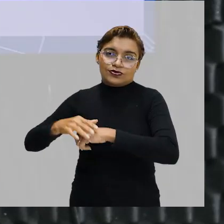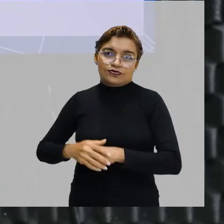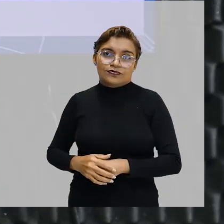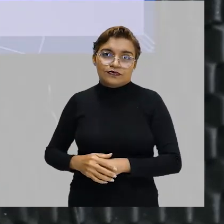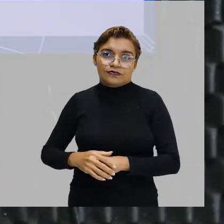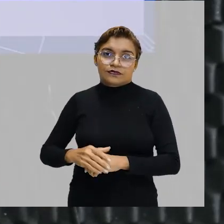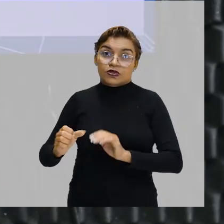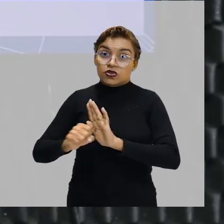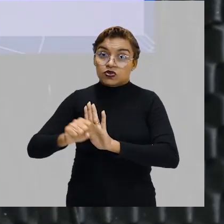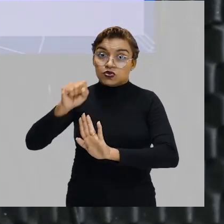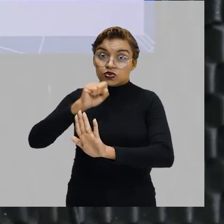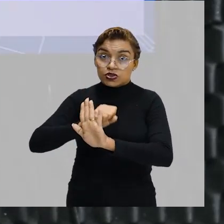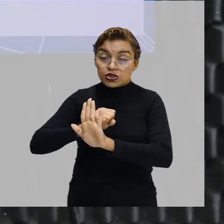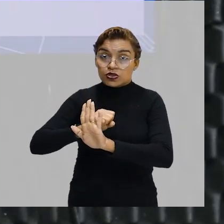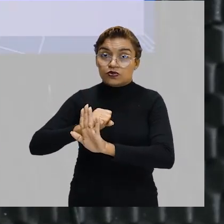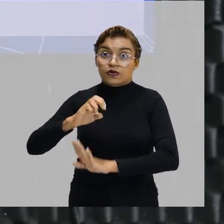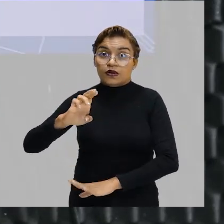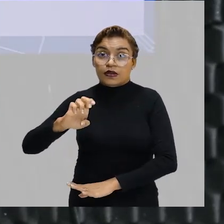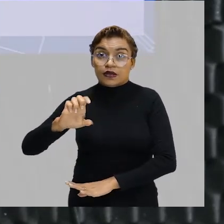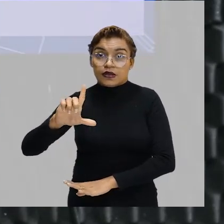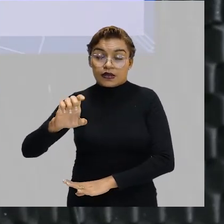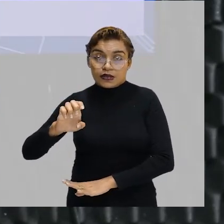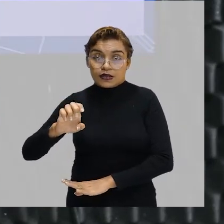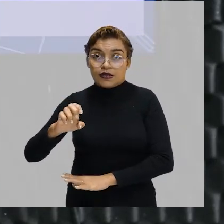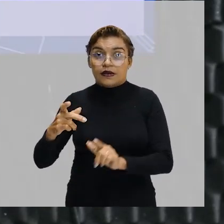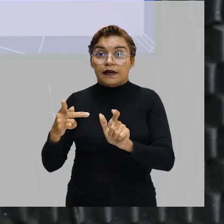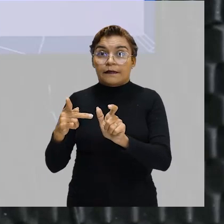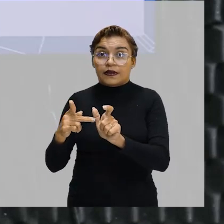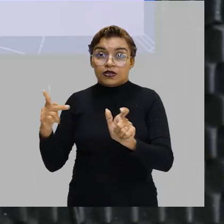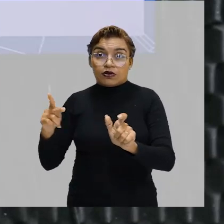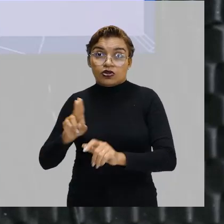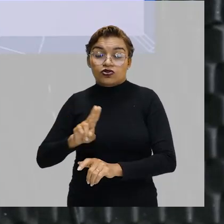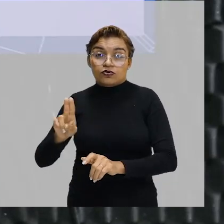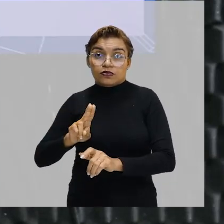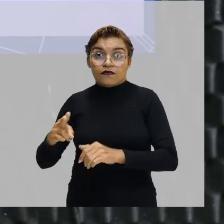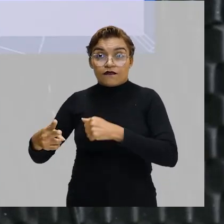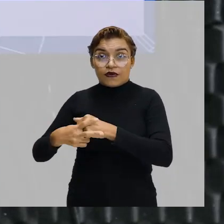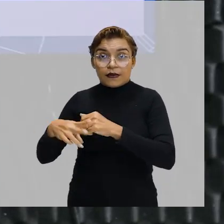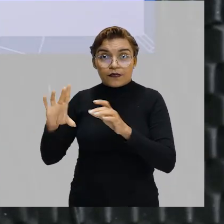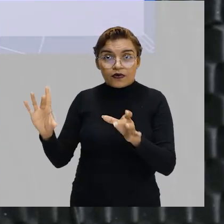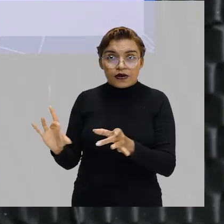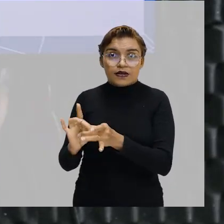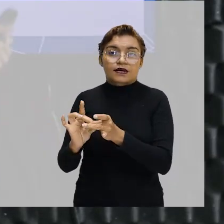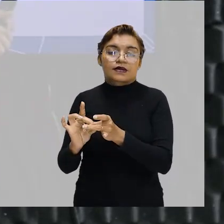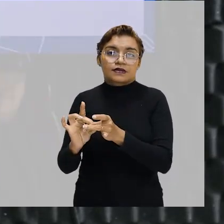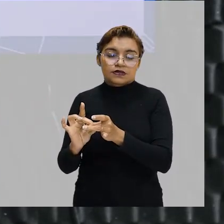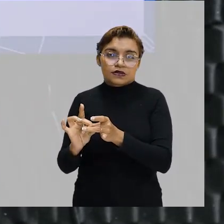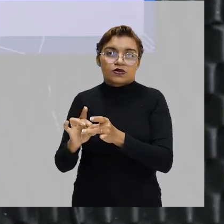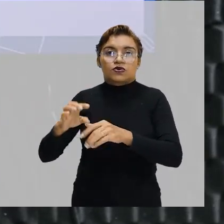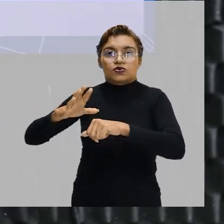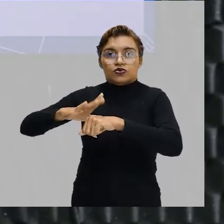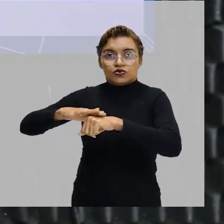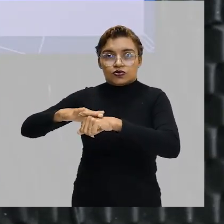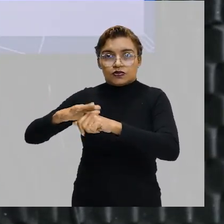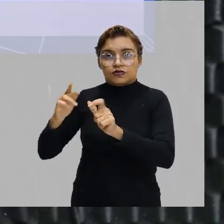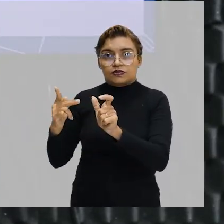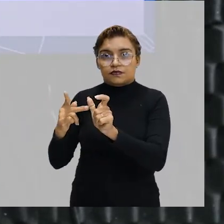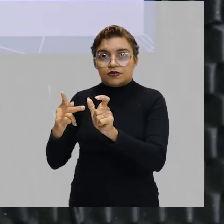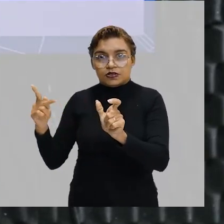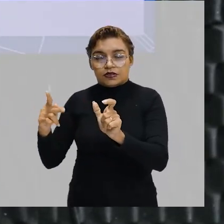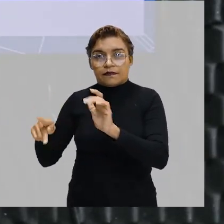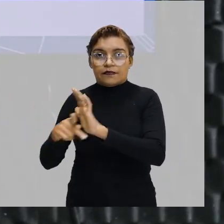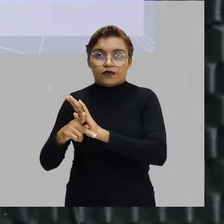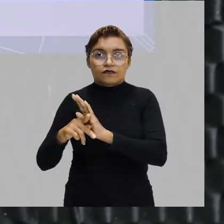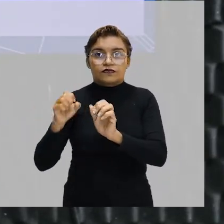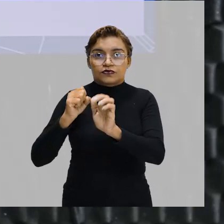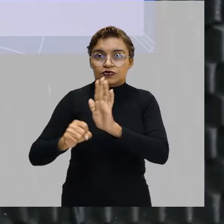ele, ficou doente, predicado nominal, verbo de ligação, ficar, doente, predicativo do